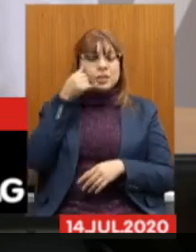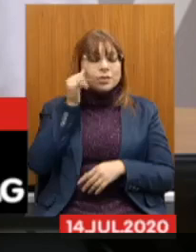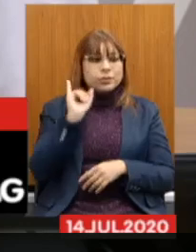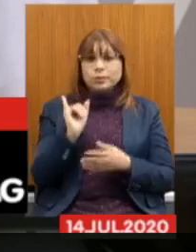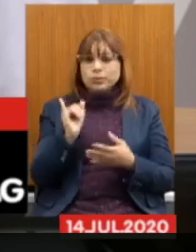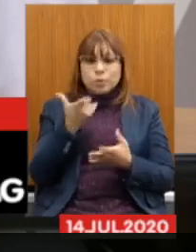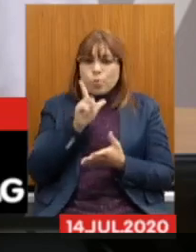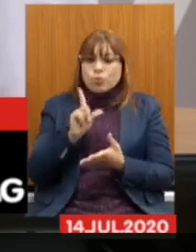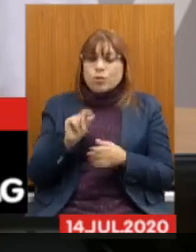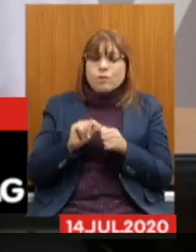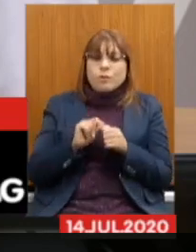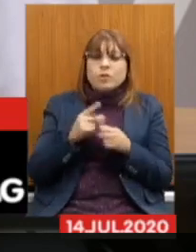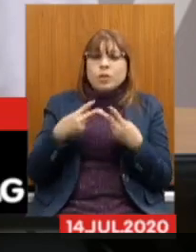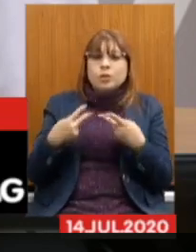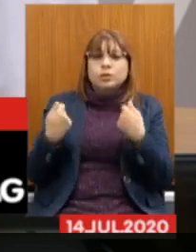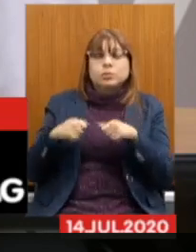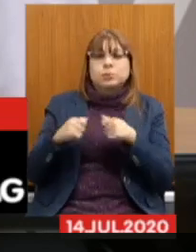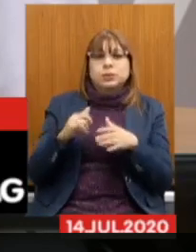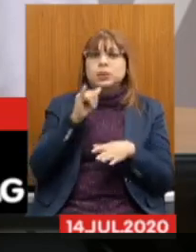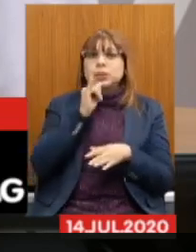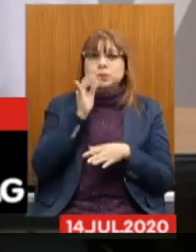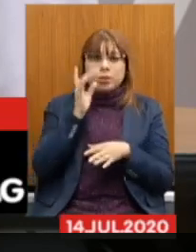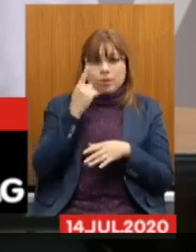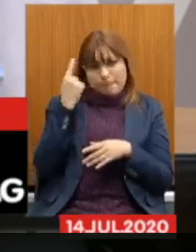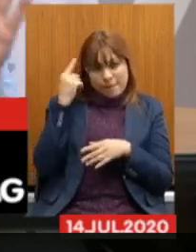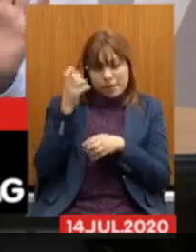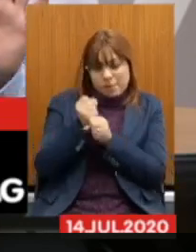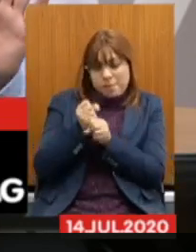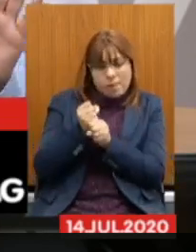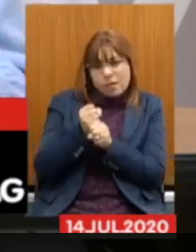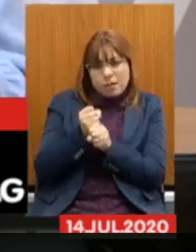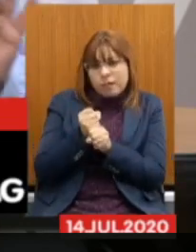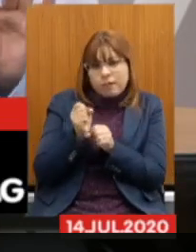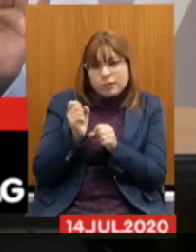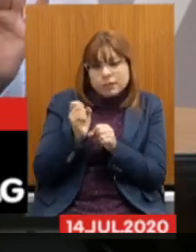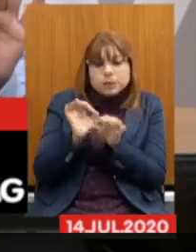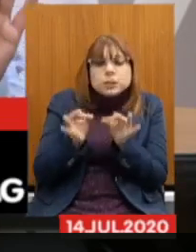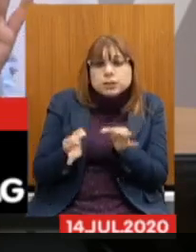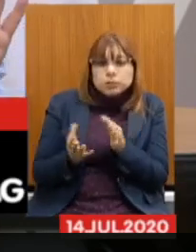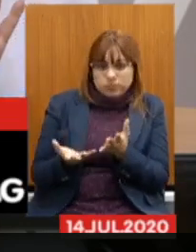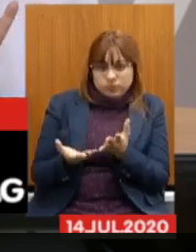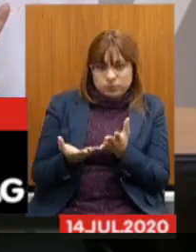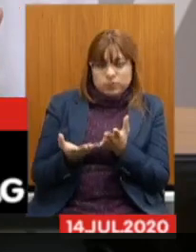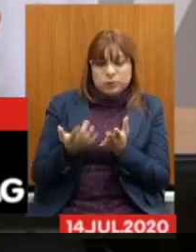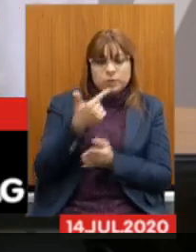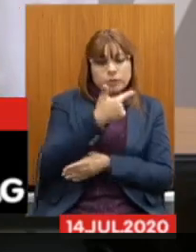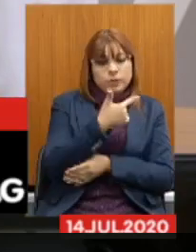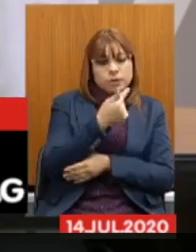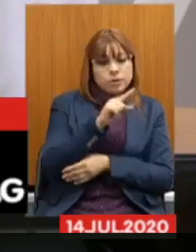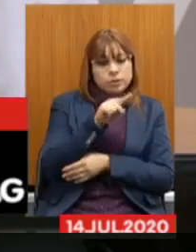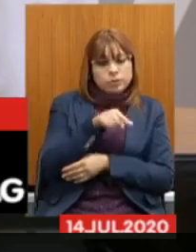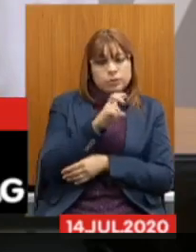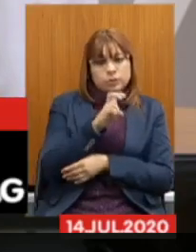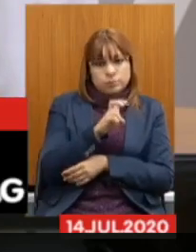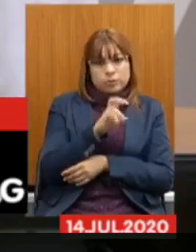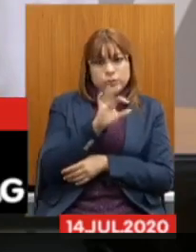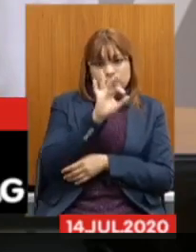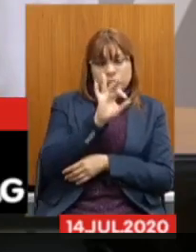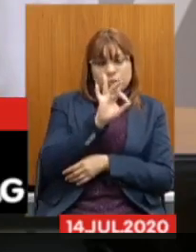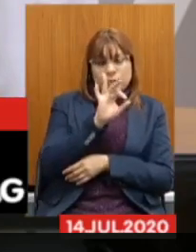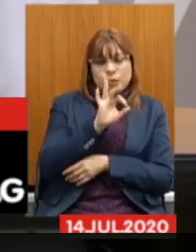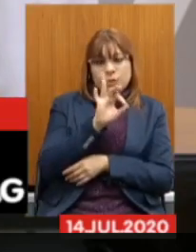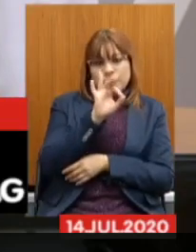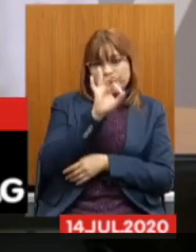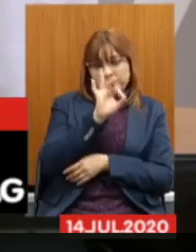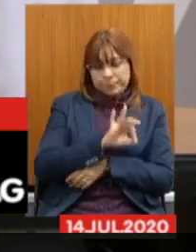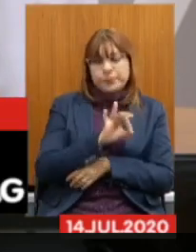Basta fazer uma conta matemática de soma simples. 27,5% de imposto de renda descontado na